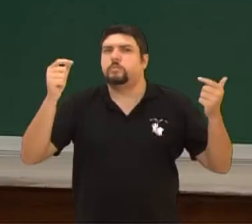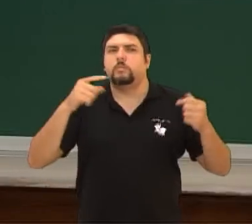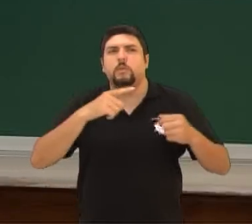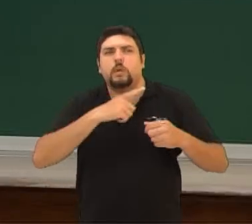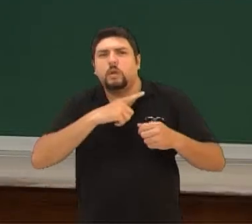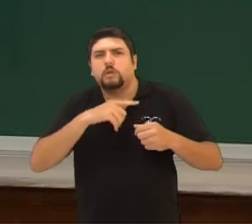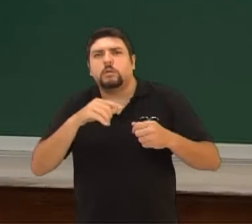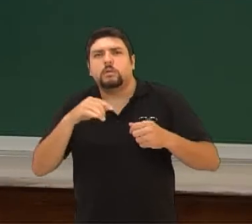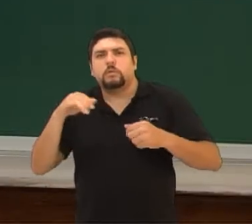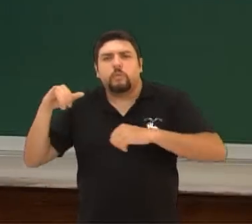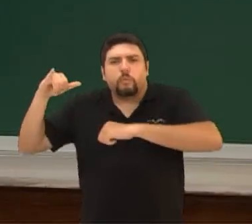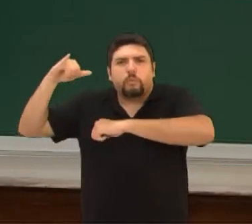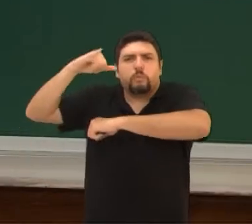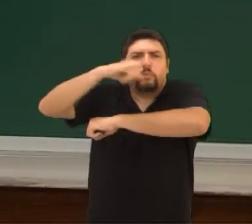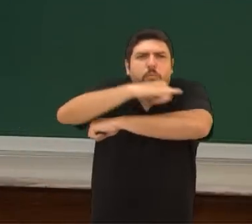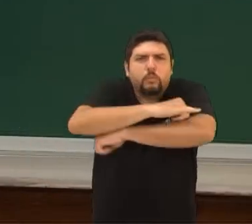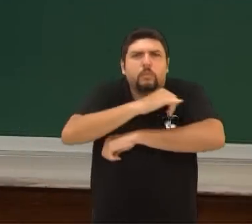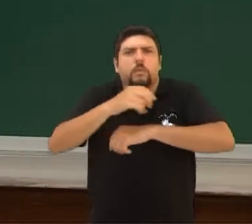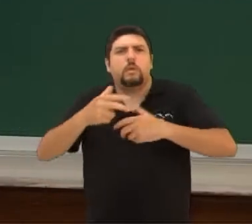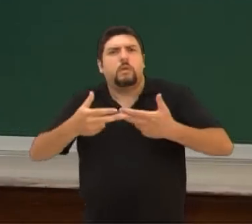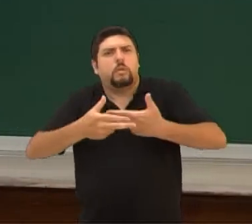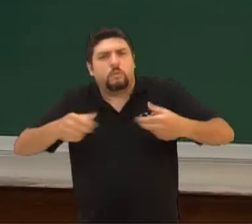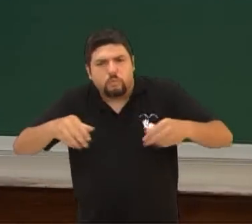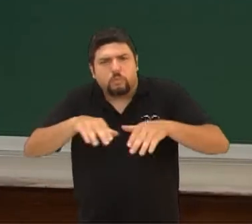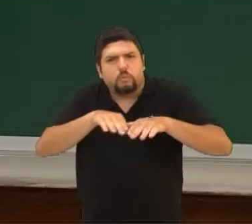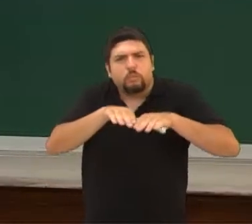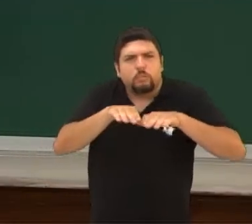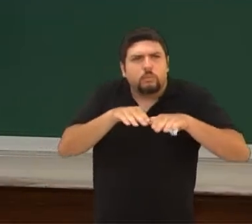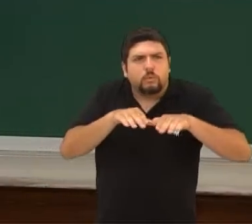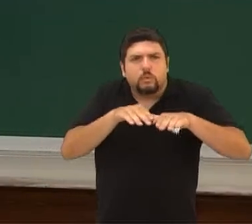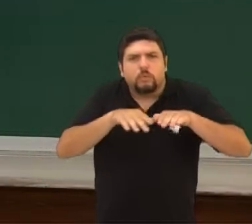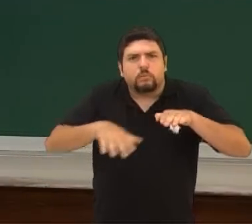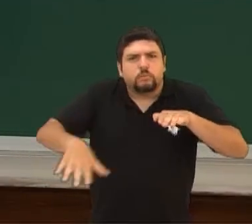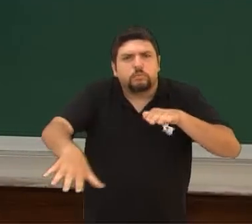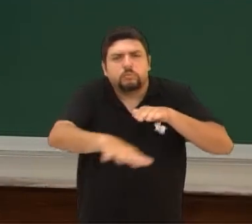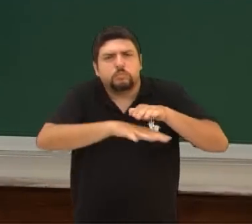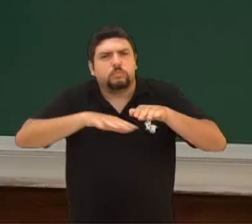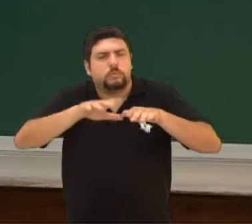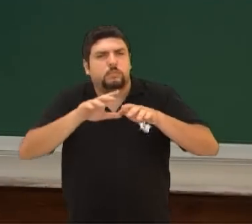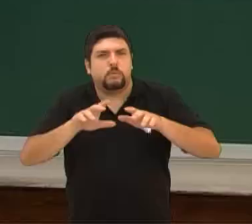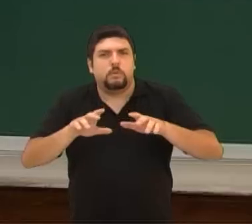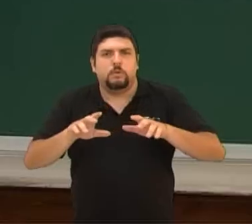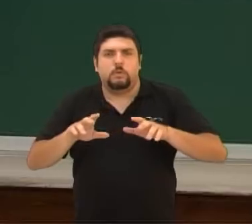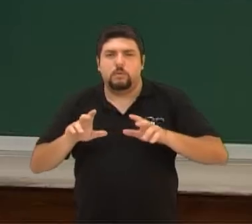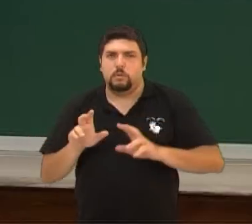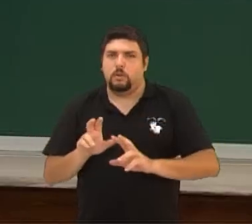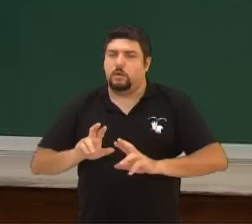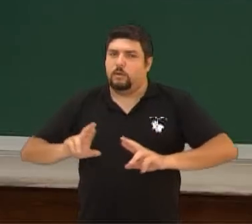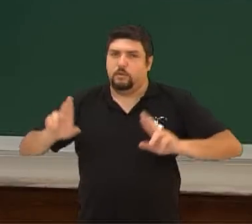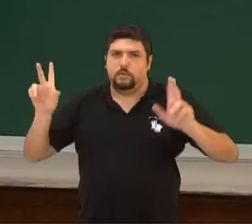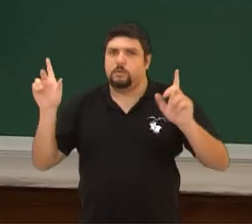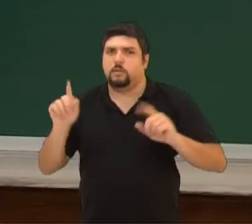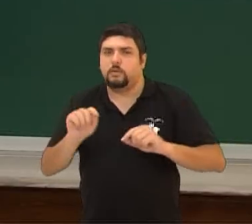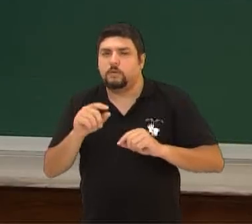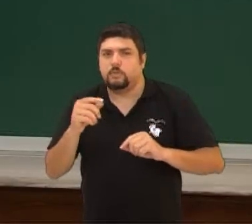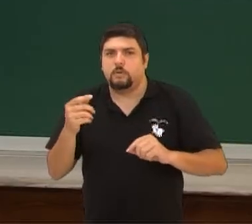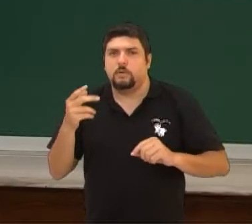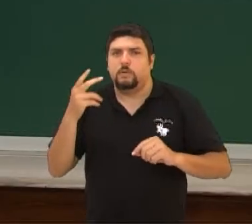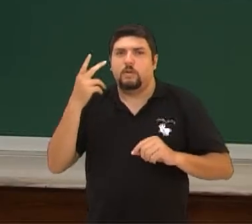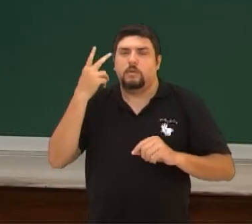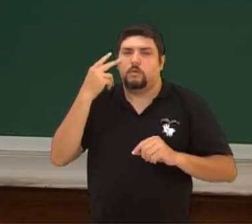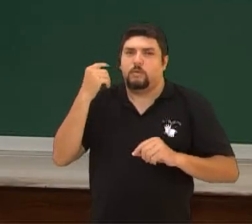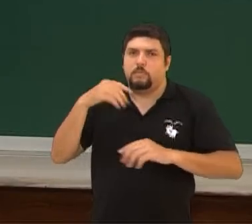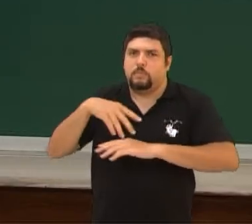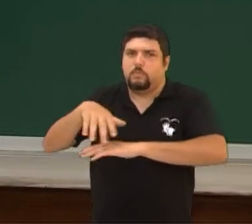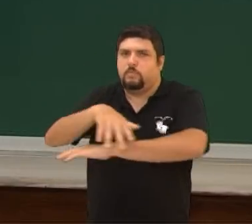com uma organização, né, urbana bem diferente da vida natural lá dos